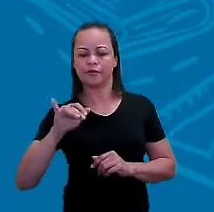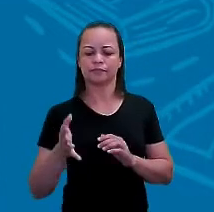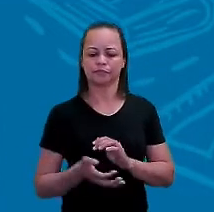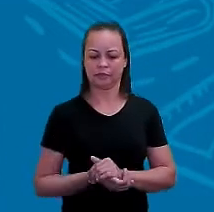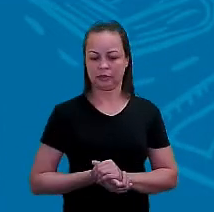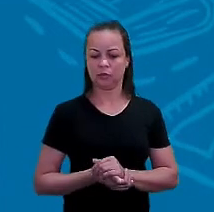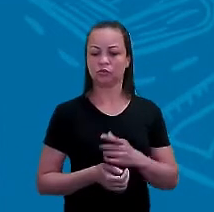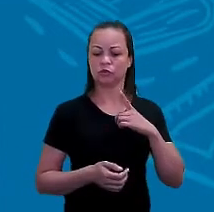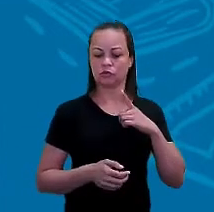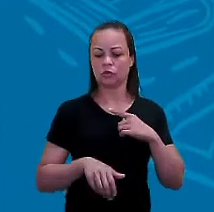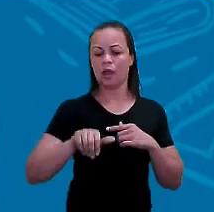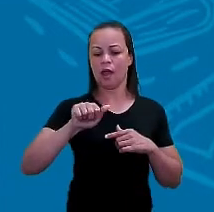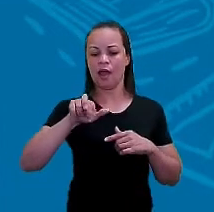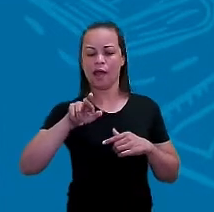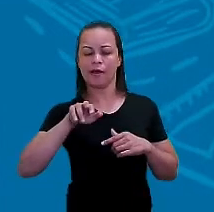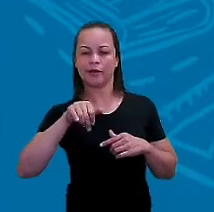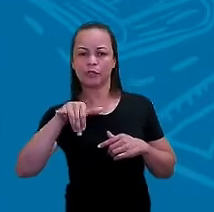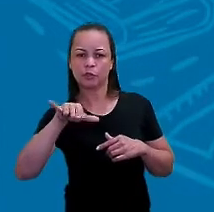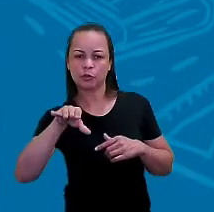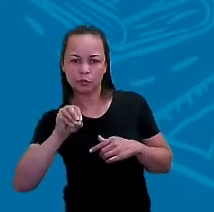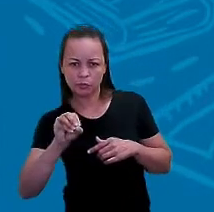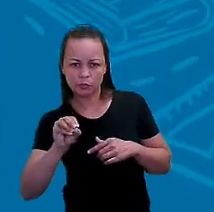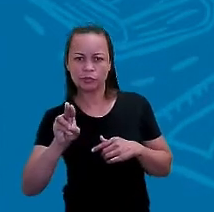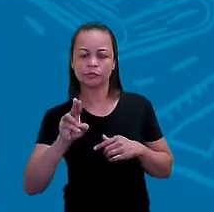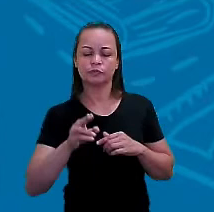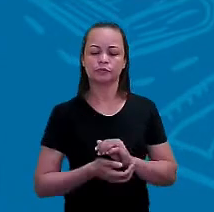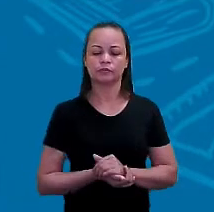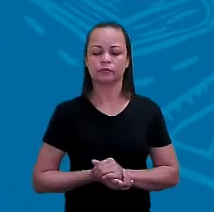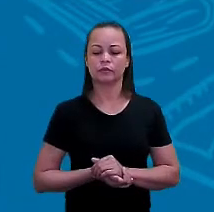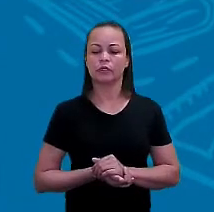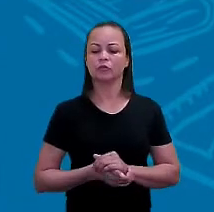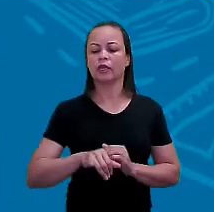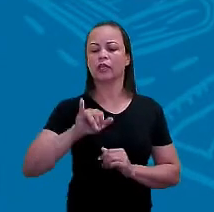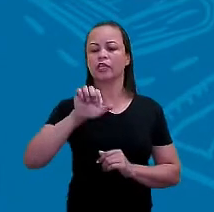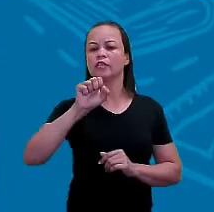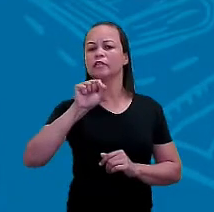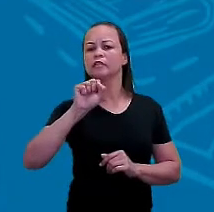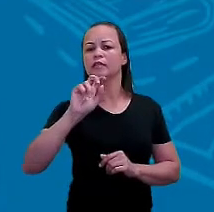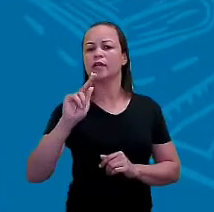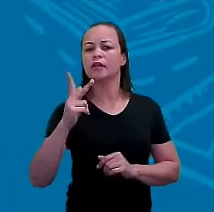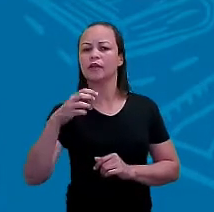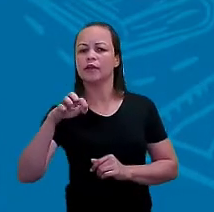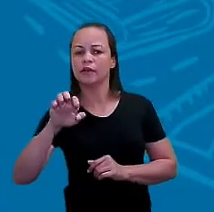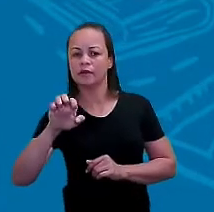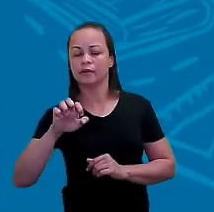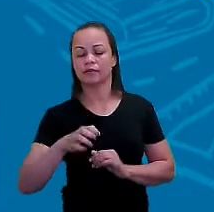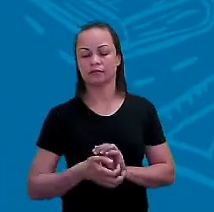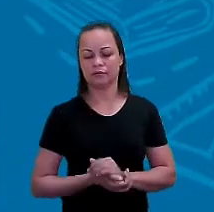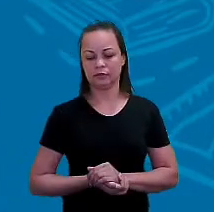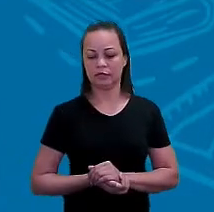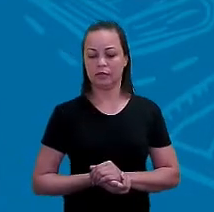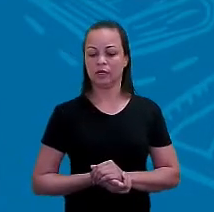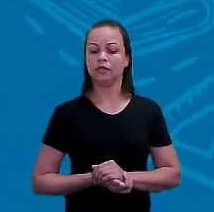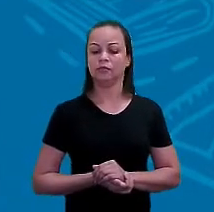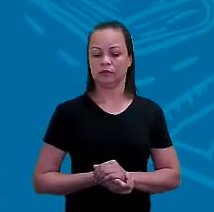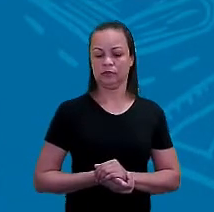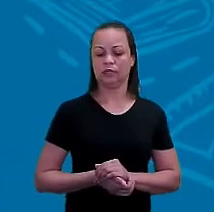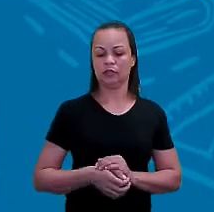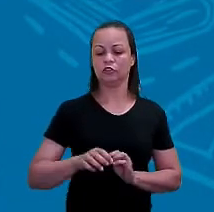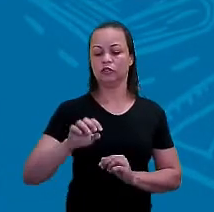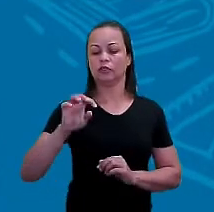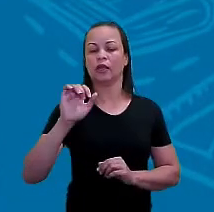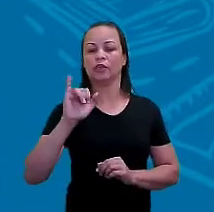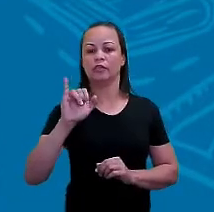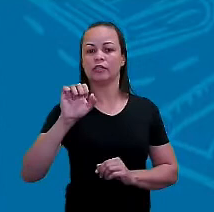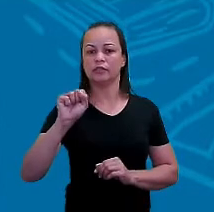are, eu vou dizer are you. Onde eu tenho he is, eu vou dizer is he. Onde eu tenho she is, eu vou